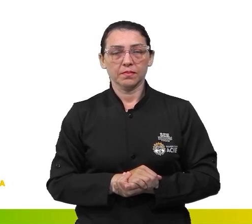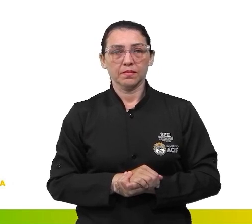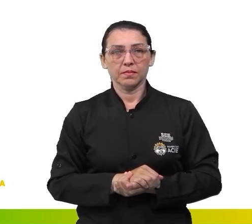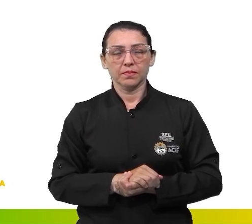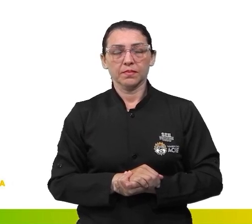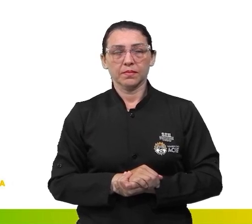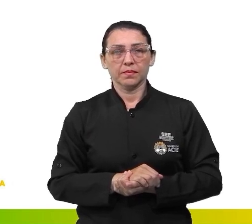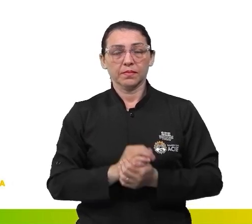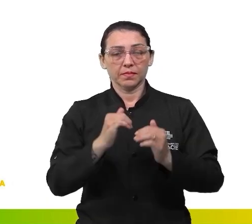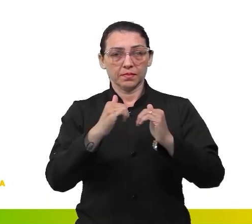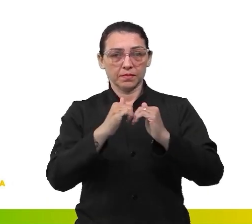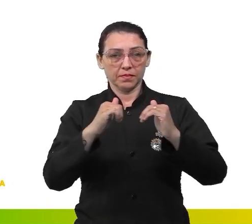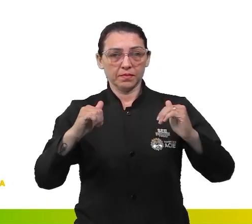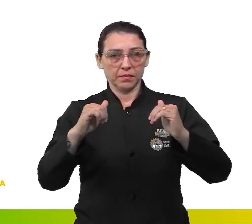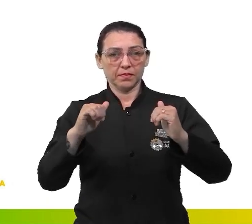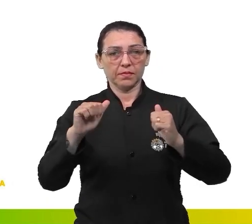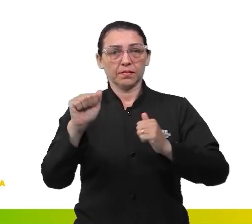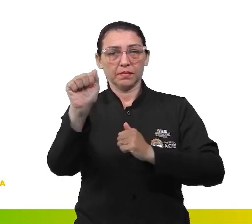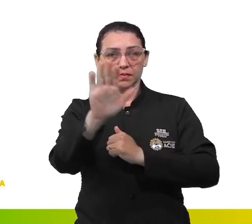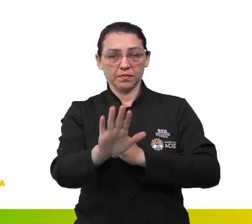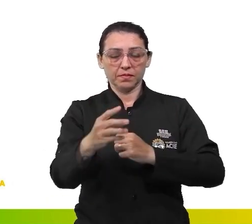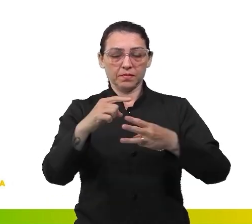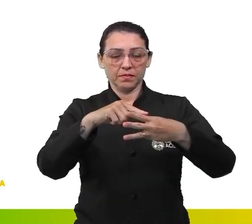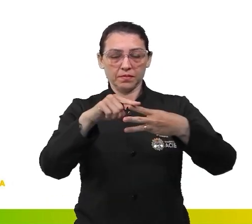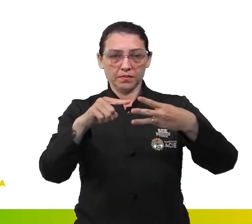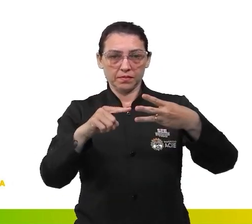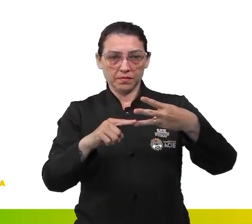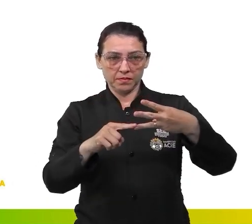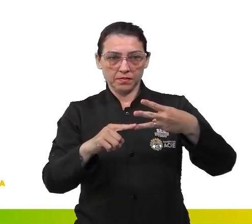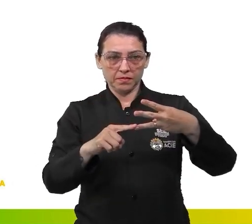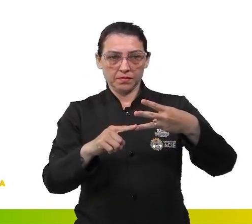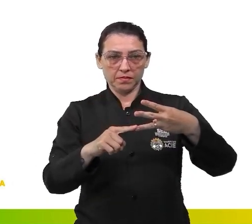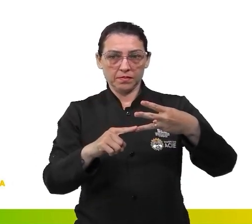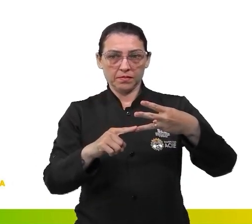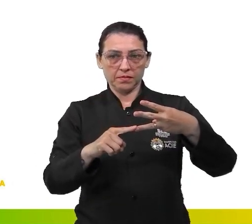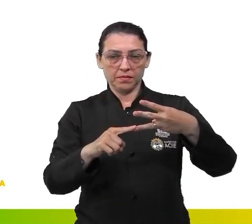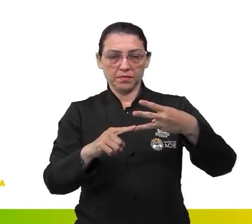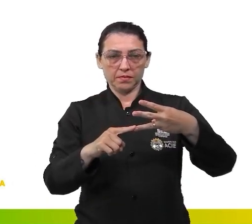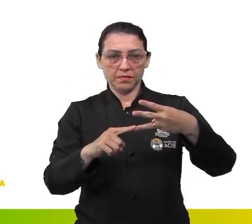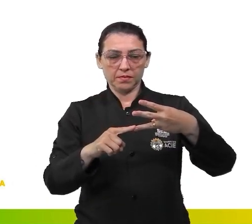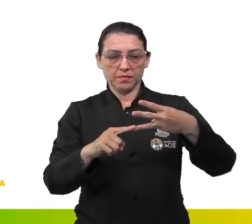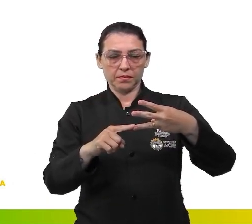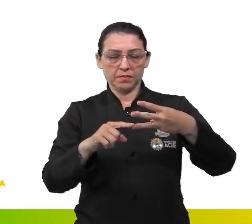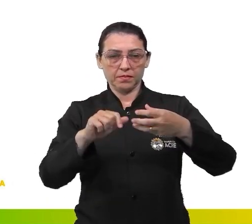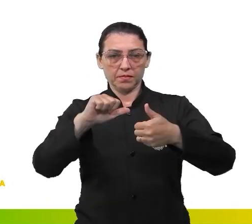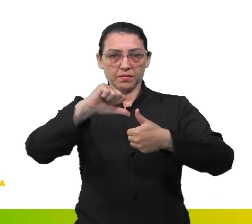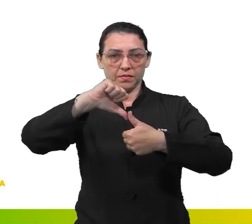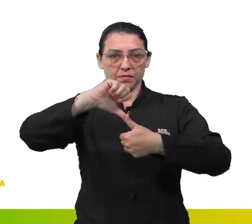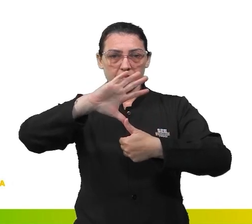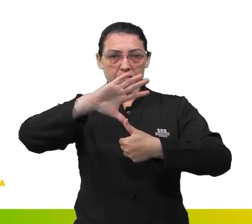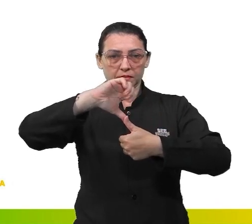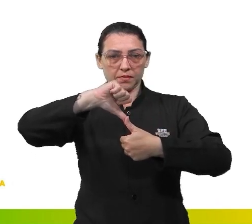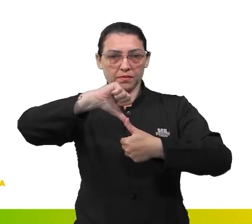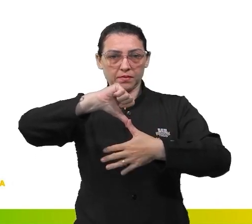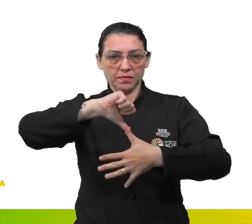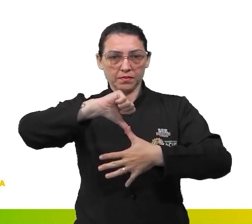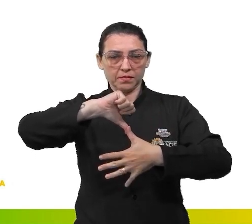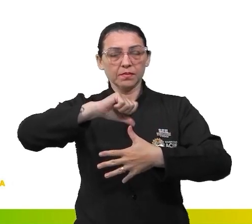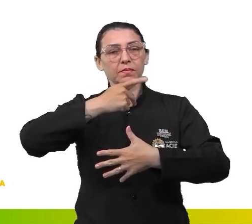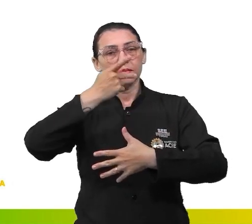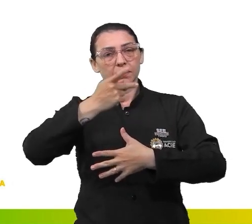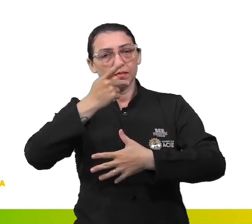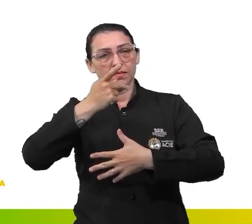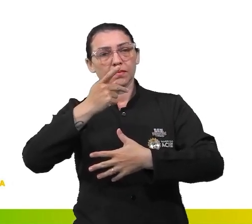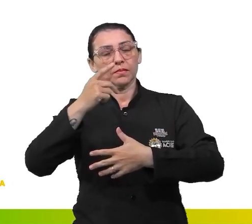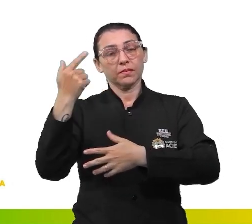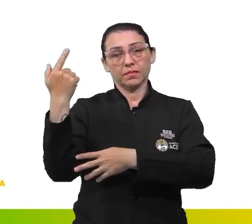americano, que divide a América em 3 partes, América do Norte, América Central e América do Sul, nós estamos falando